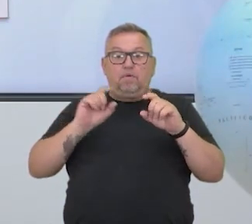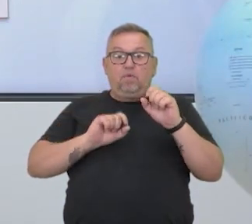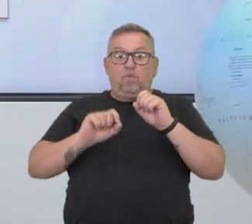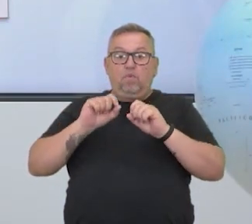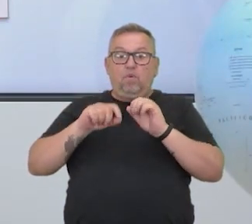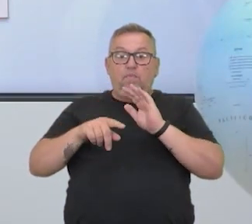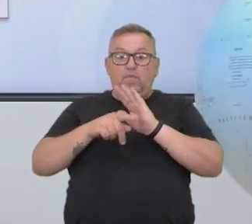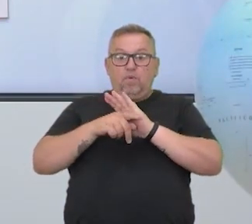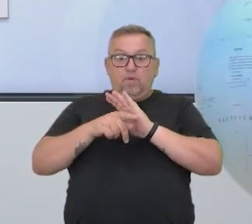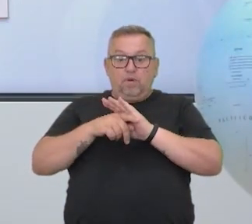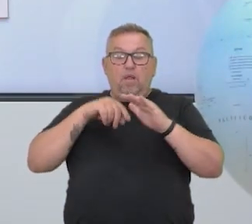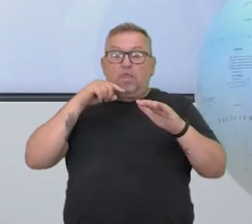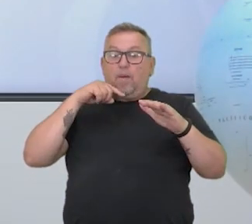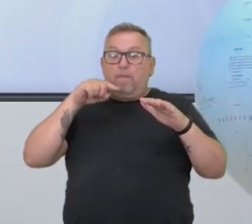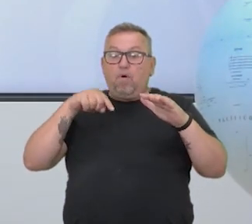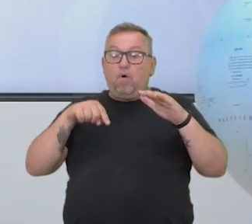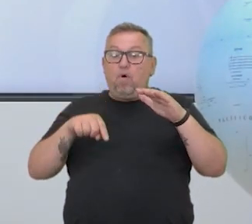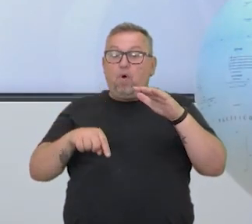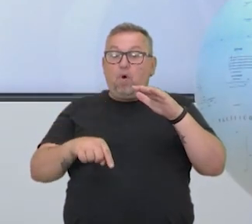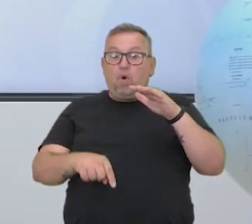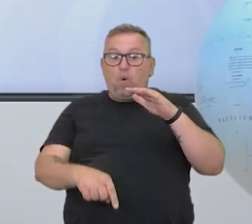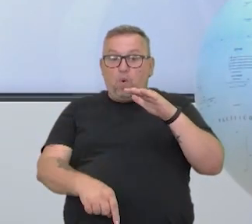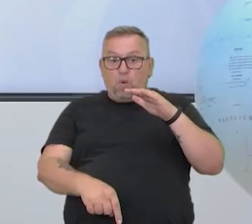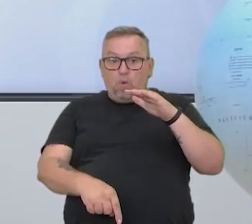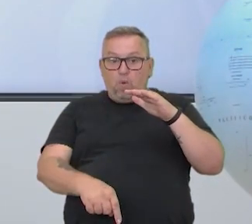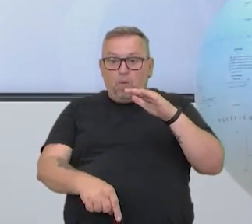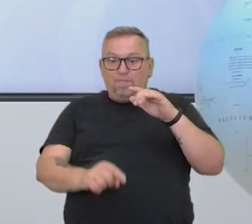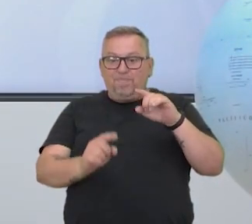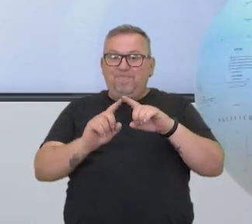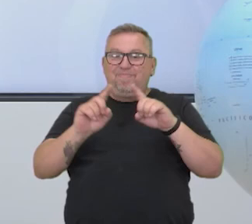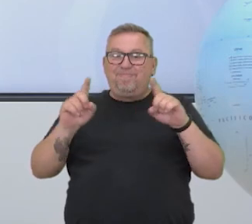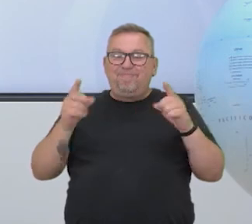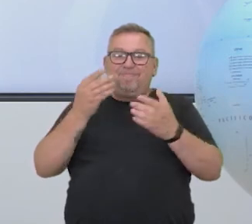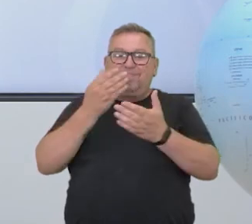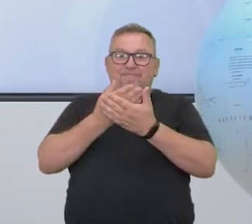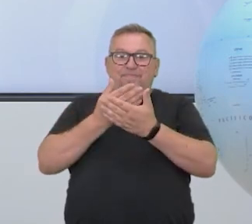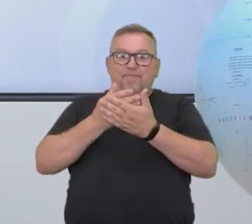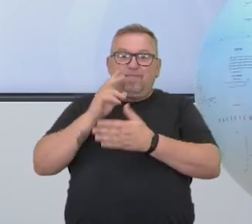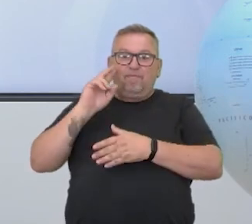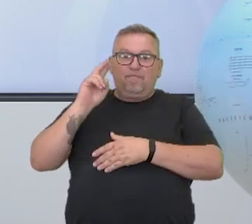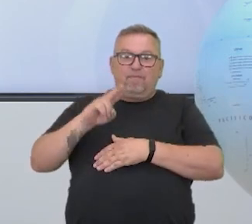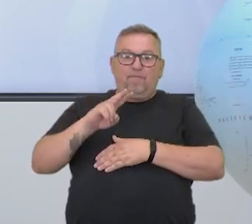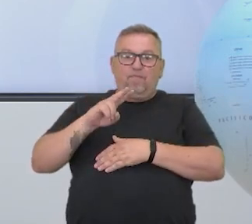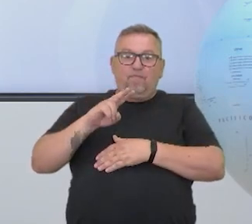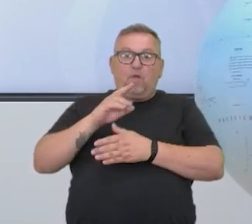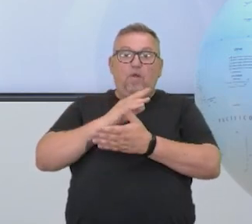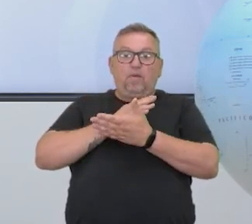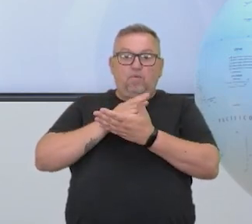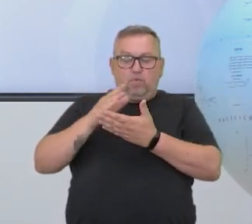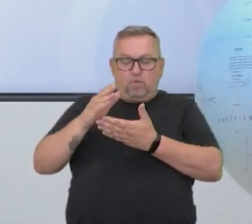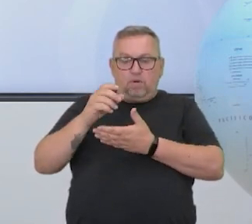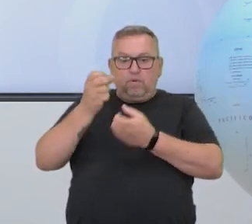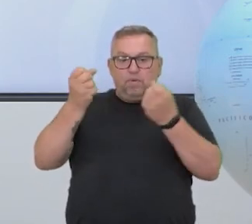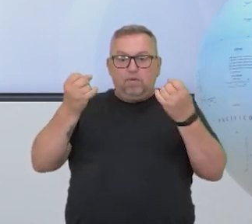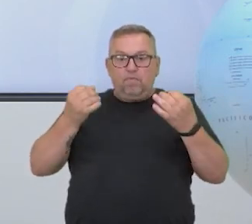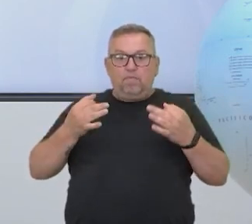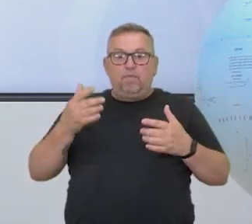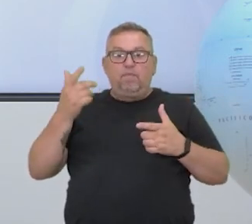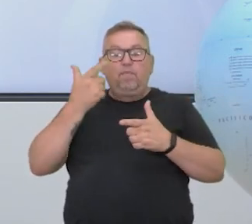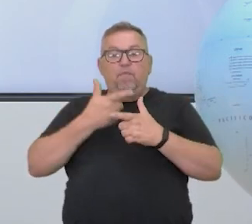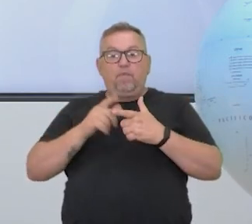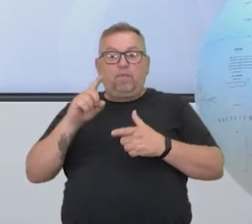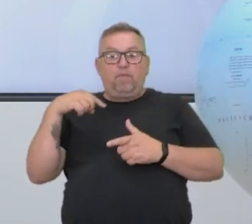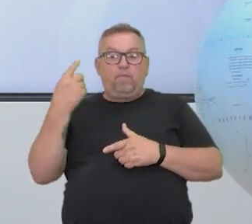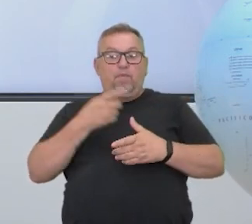com a questão das profundezas. Então a nossa trilha aí de estudo foi essa introdução primária que eu falei sobre o que o